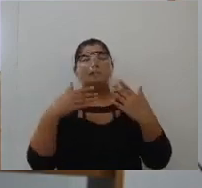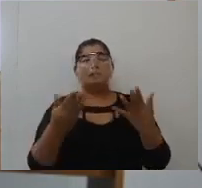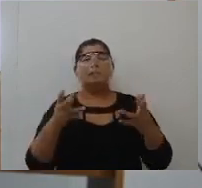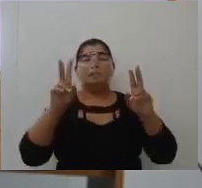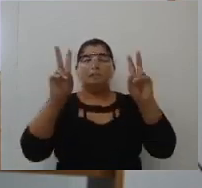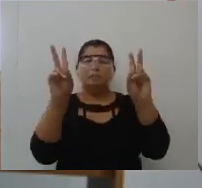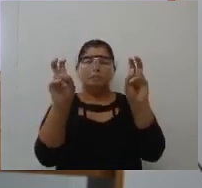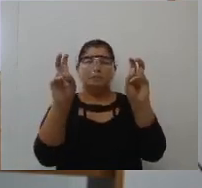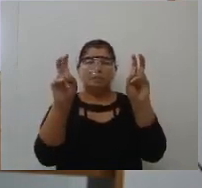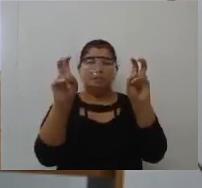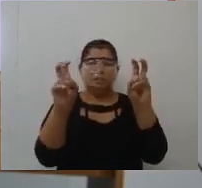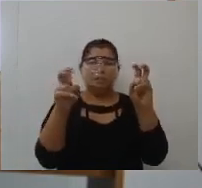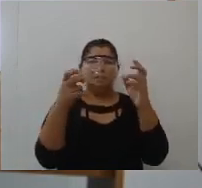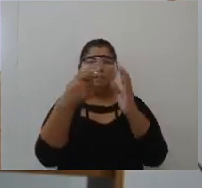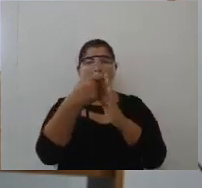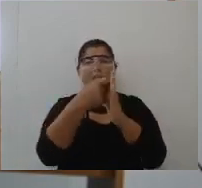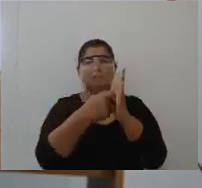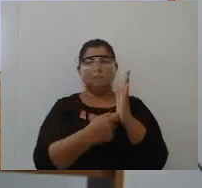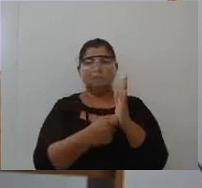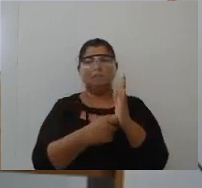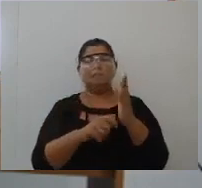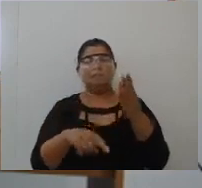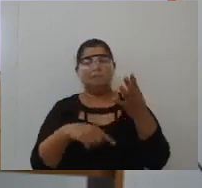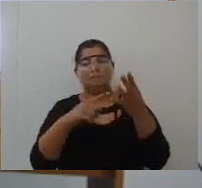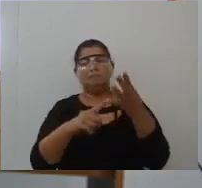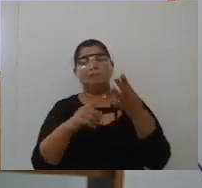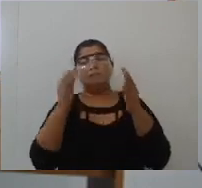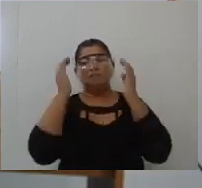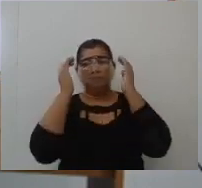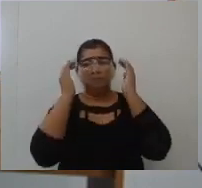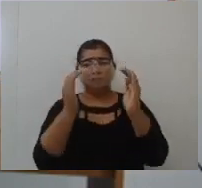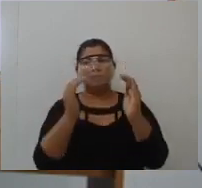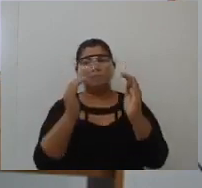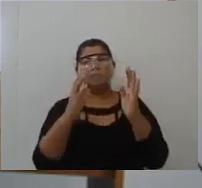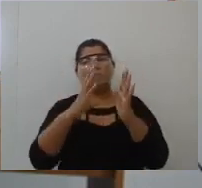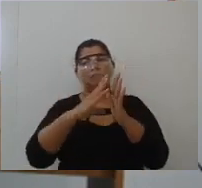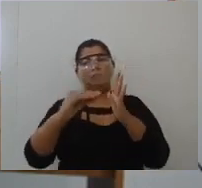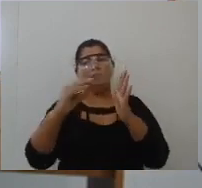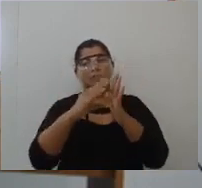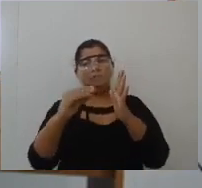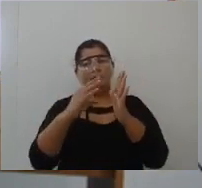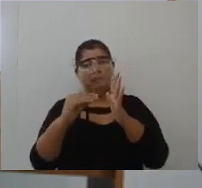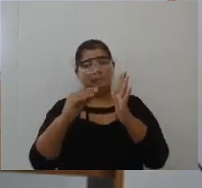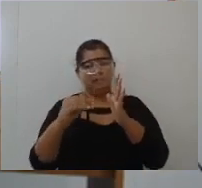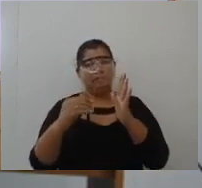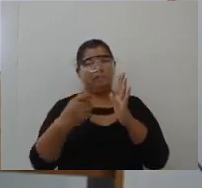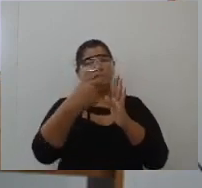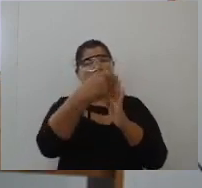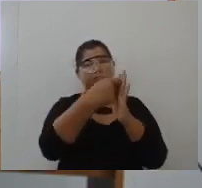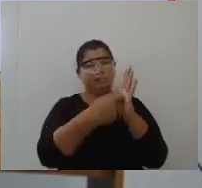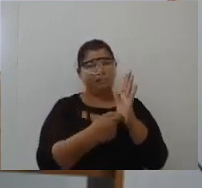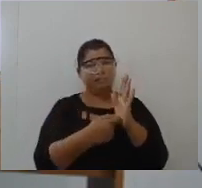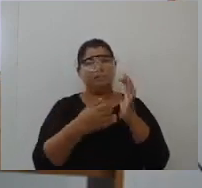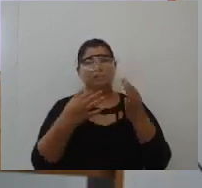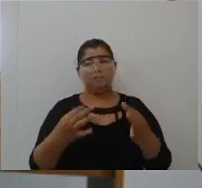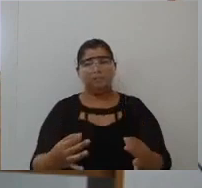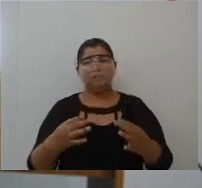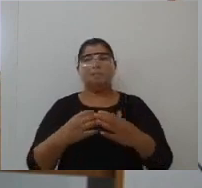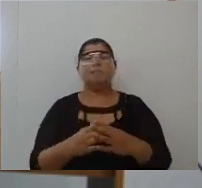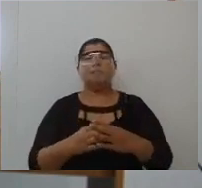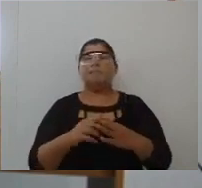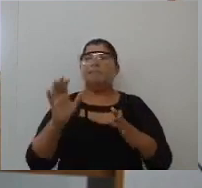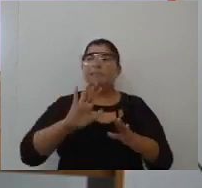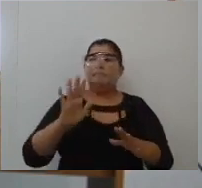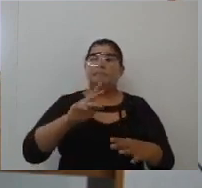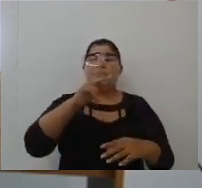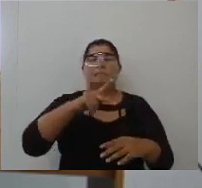redação, né? Uma outra coisa que é respeitar o modelo de uma dissertação argumentativa. Para encerrar, dizem aqui, ó, olá professor,